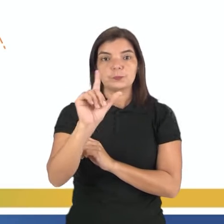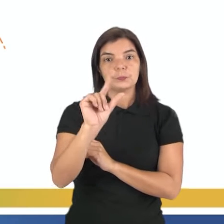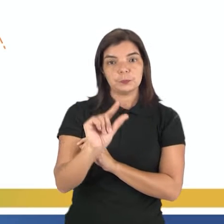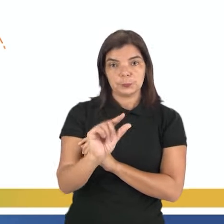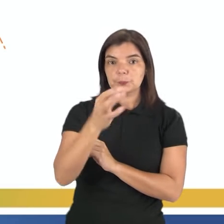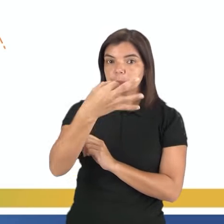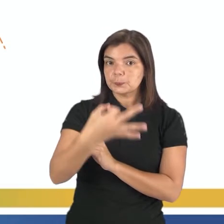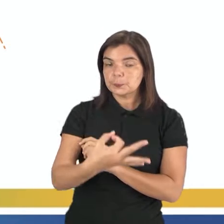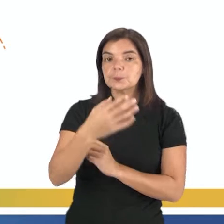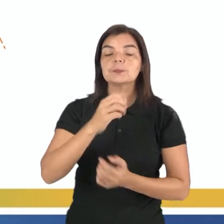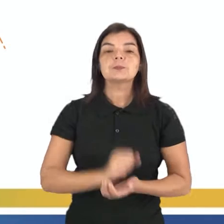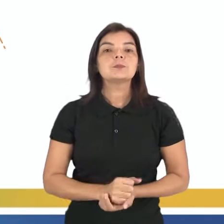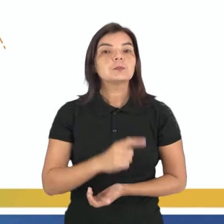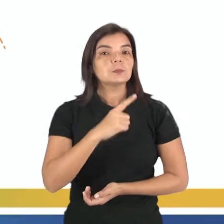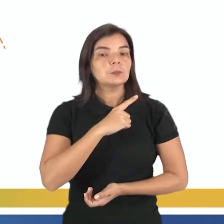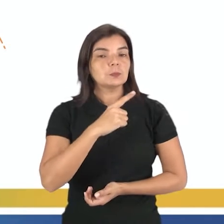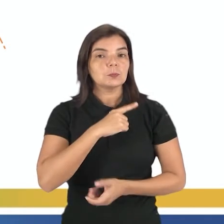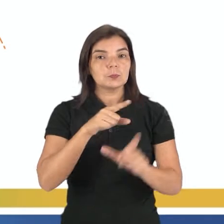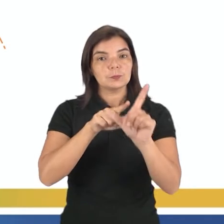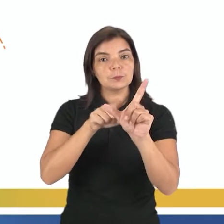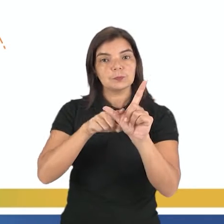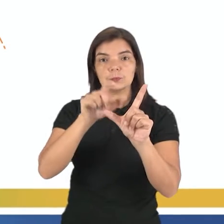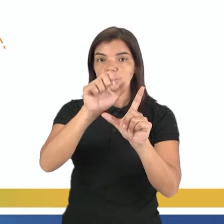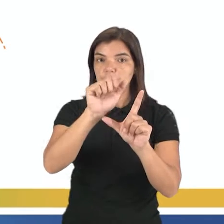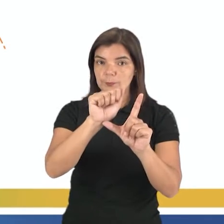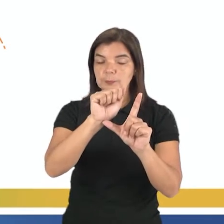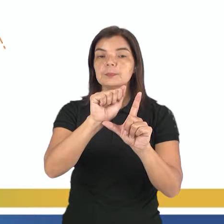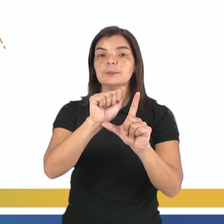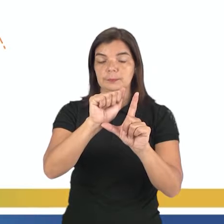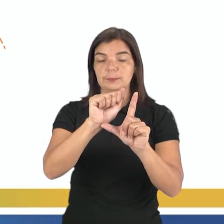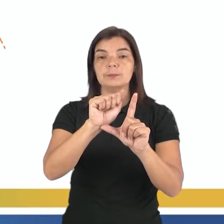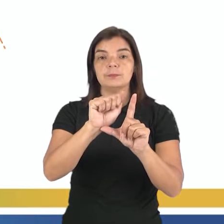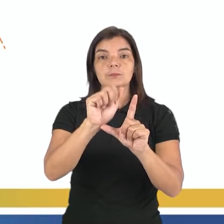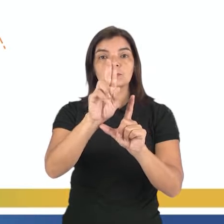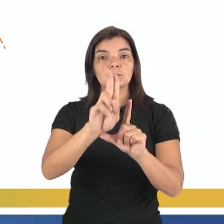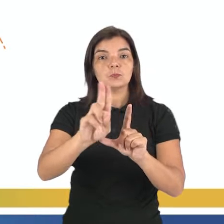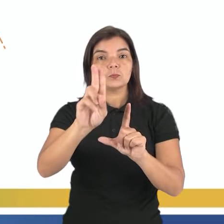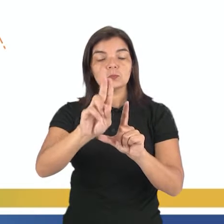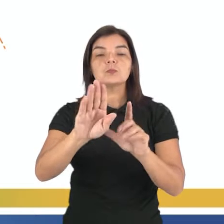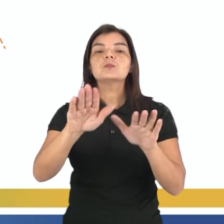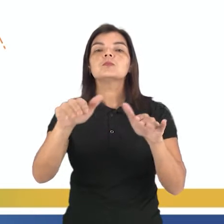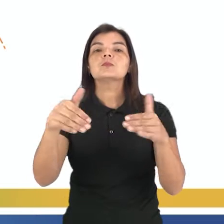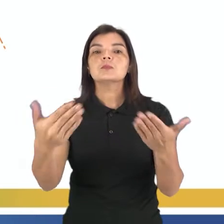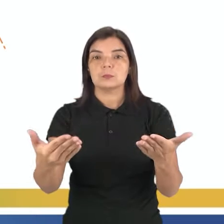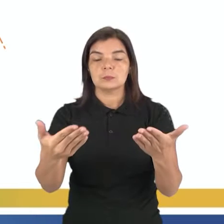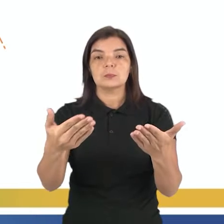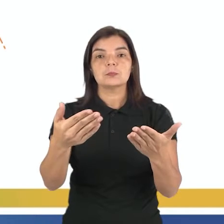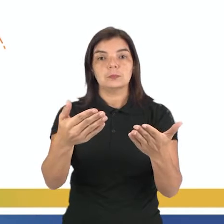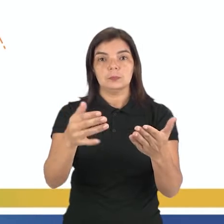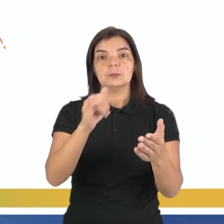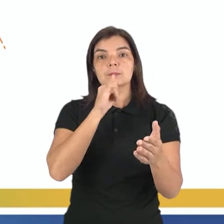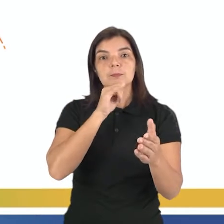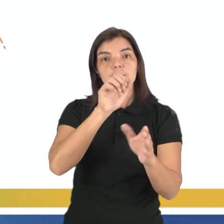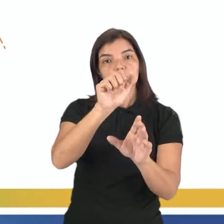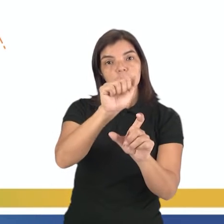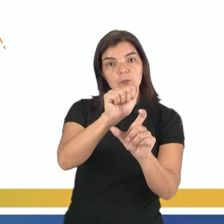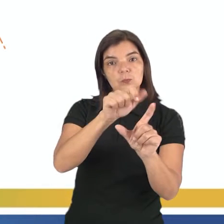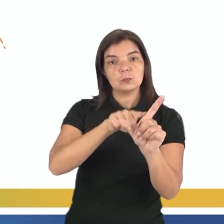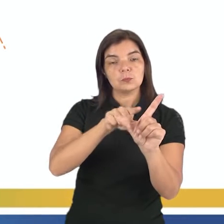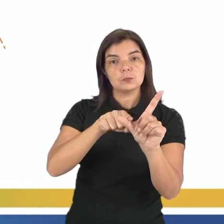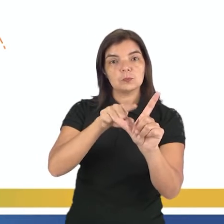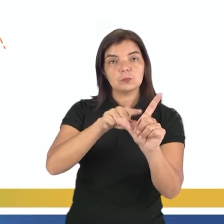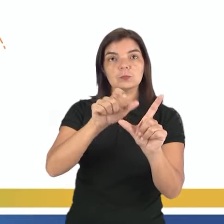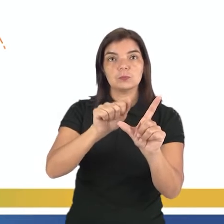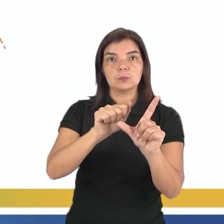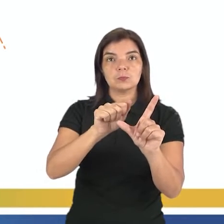minúsculas, certo? Então nós temos o quê? O ângulo A, e para representar esse ângulo a gente utilizou que notação? A gente pegava a letra A e colocava